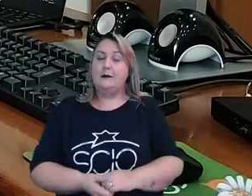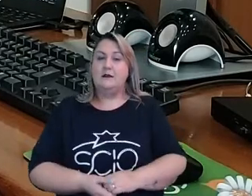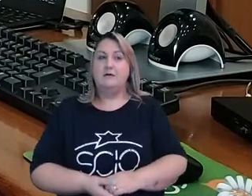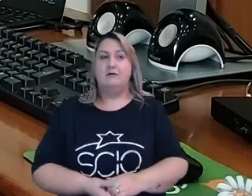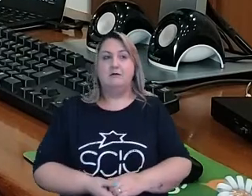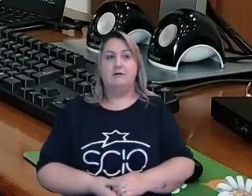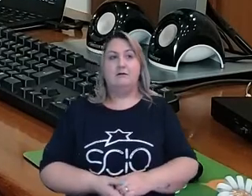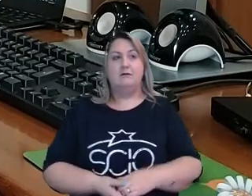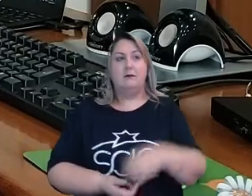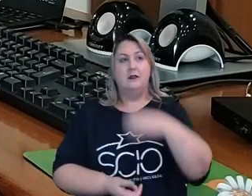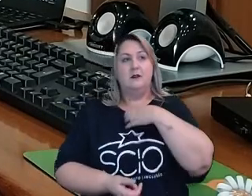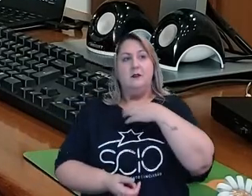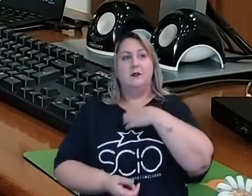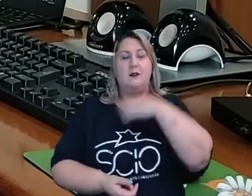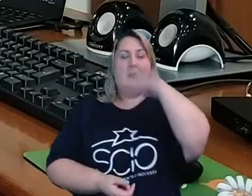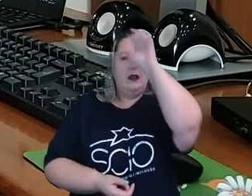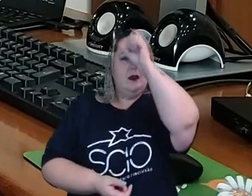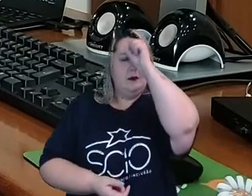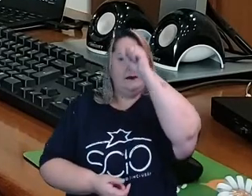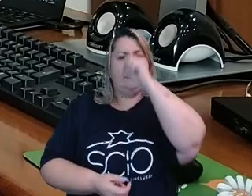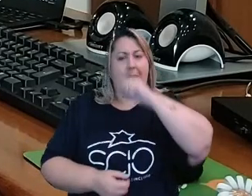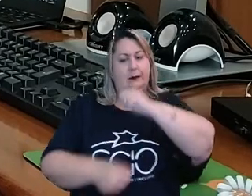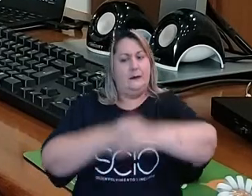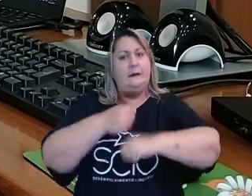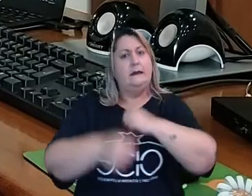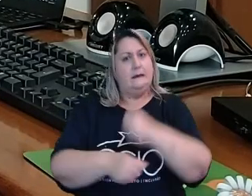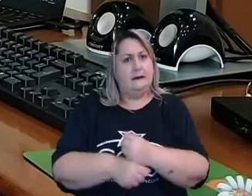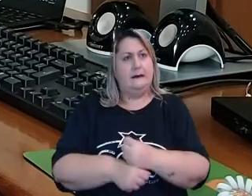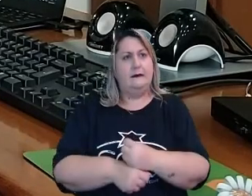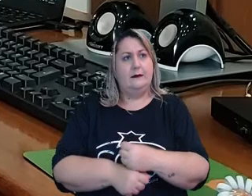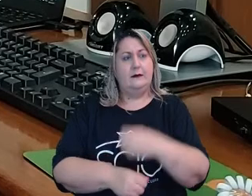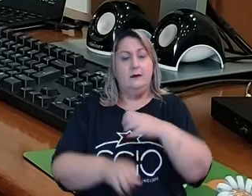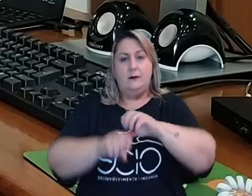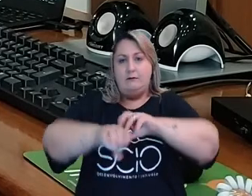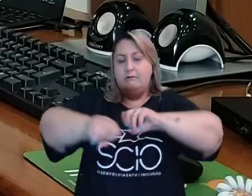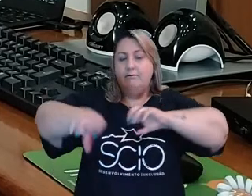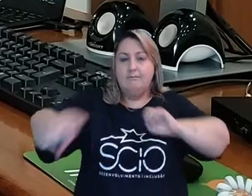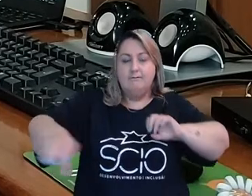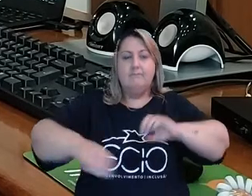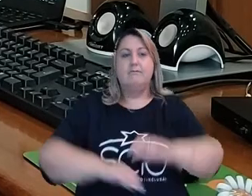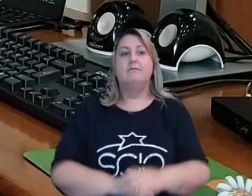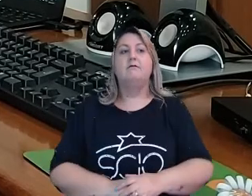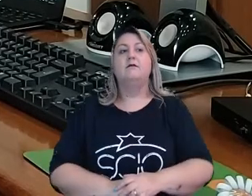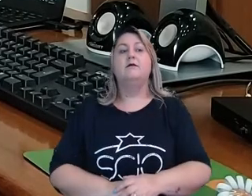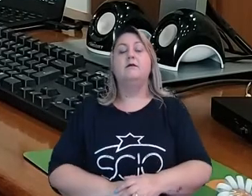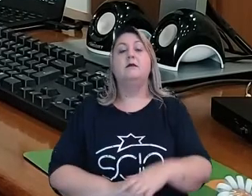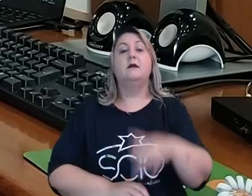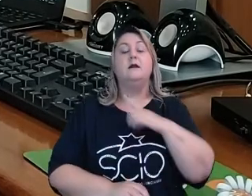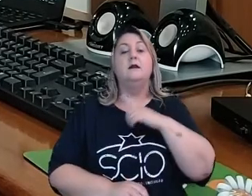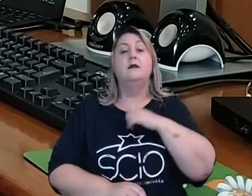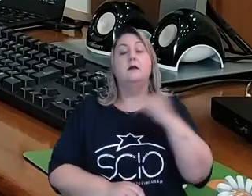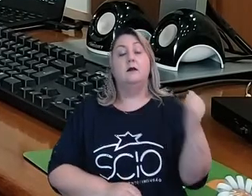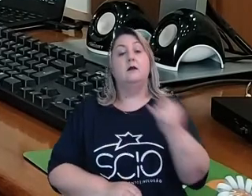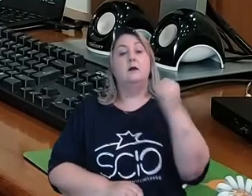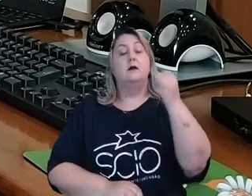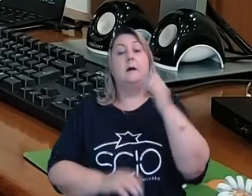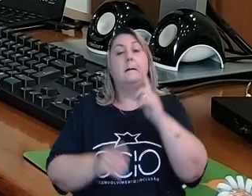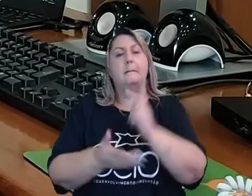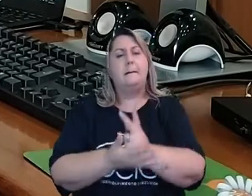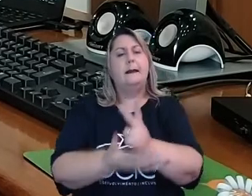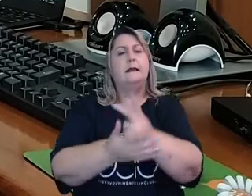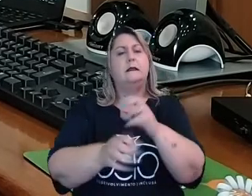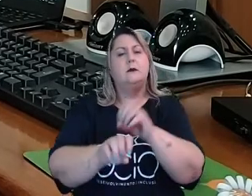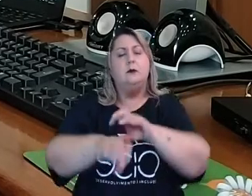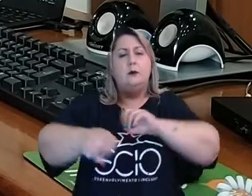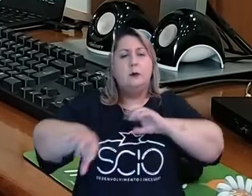forma que nós aprendemos durante esse ano, né, a nossa forma virtual, mas o importante é que mesmo virtualmente a